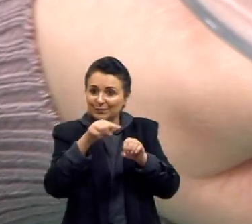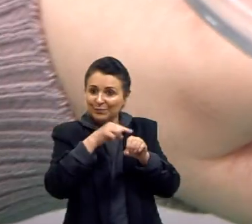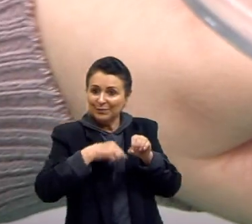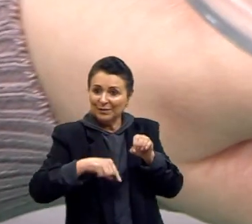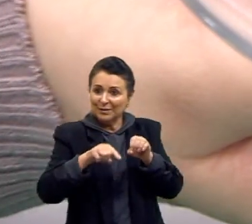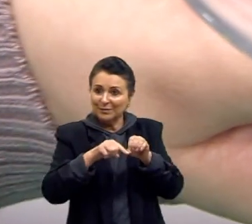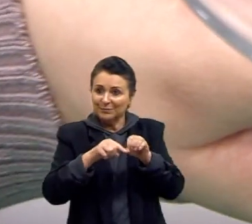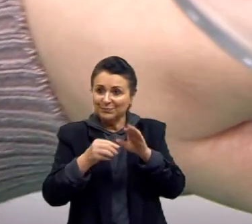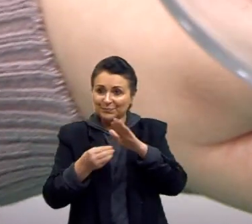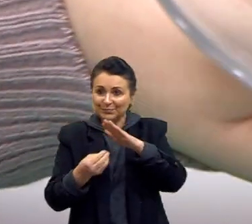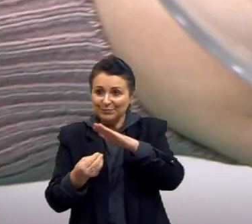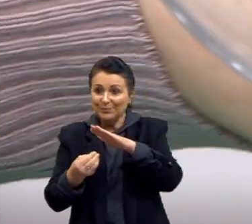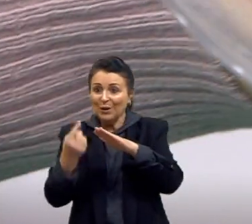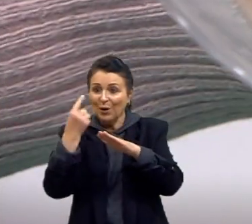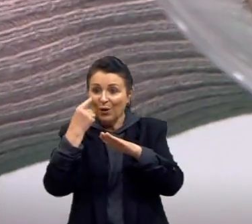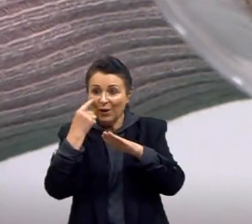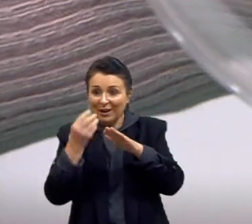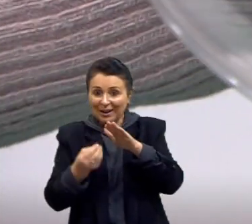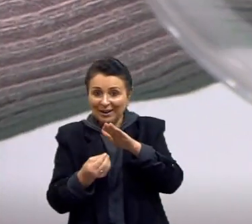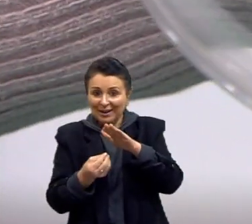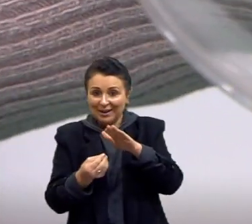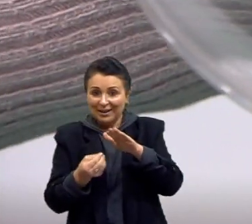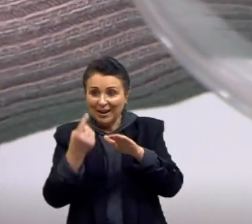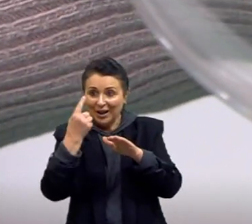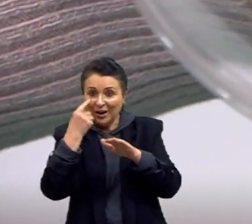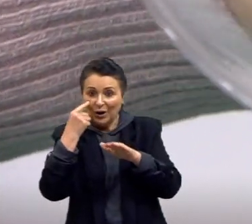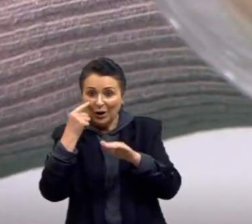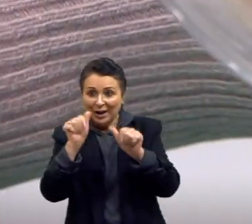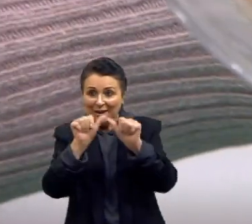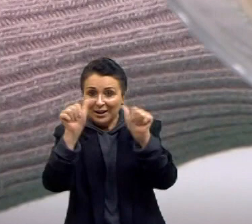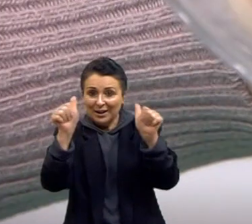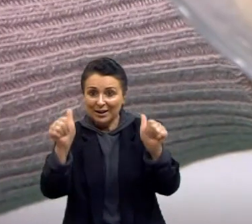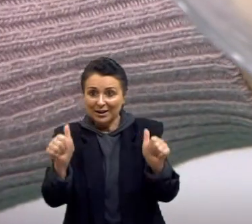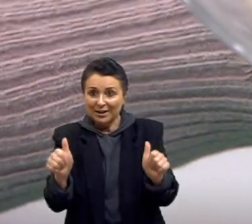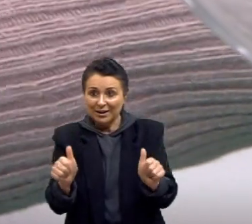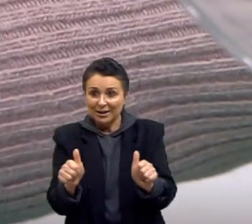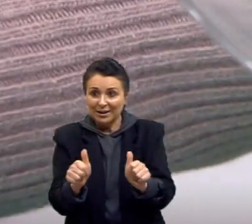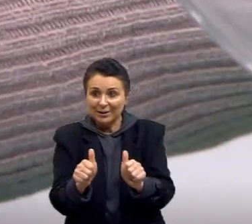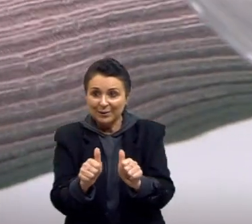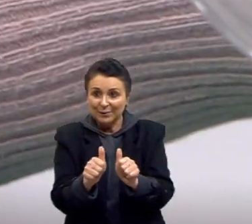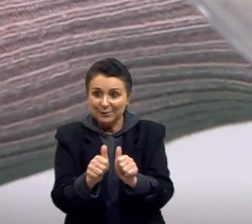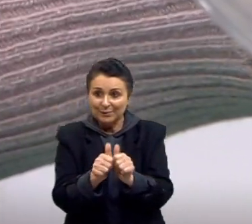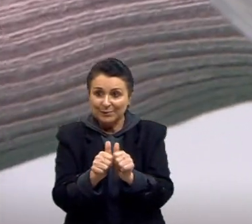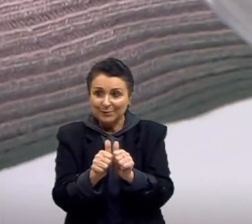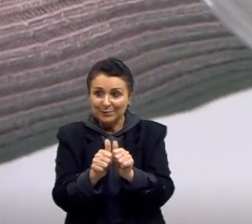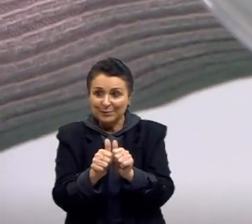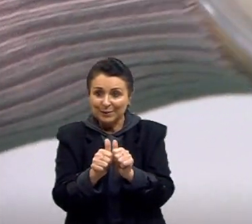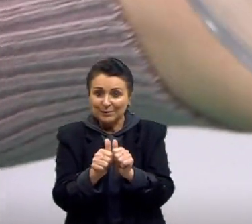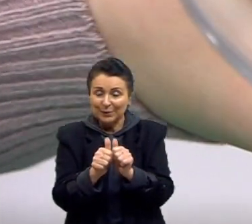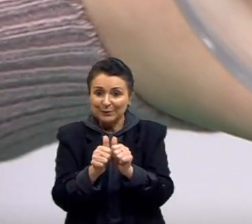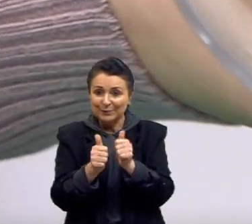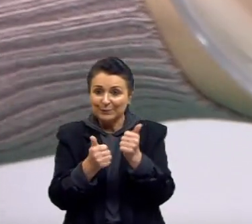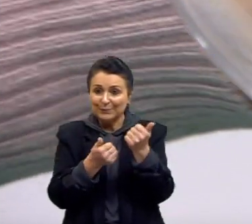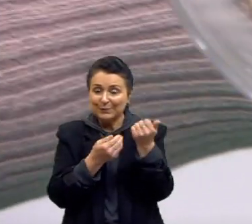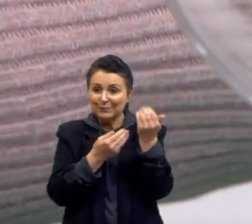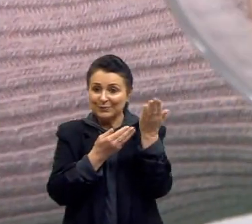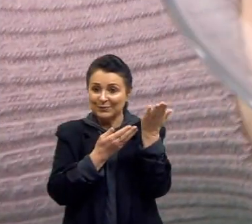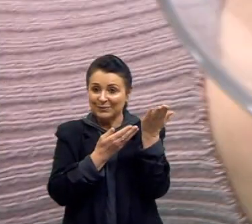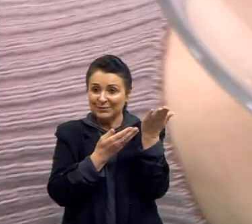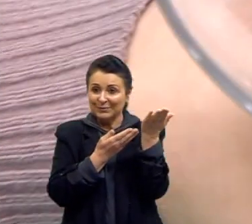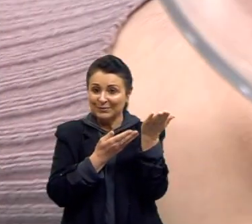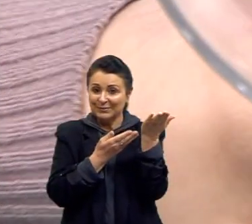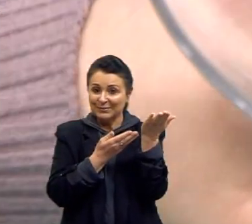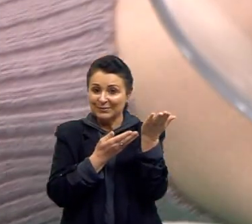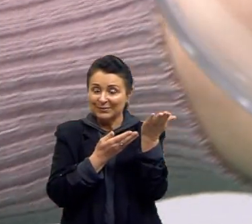consegue até convencer daquele Eu tenho um formato redondinho ó a gente consegue deixar ali ó o buraquinho né no meio ó e ele